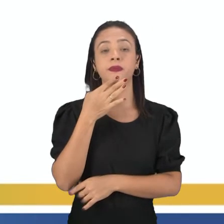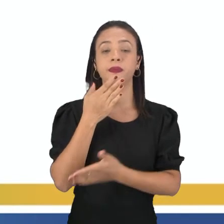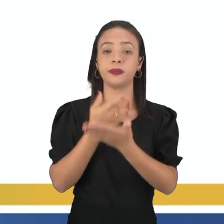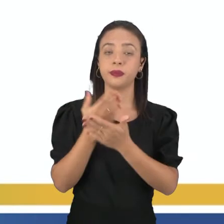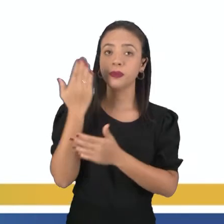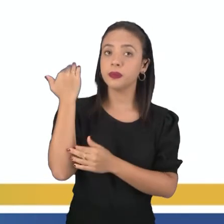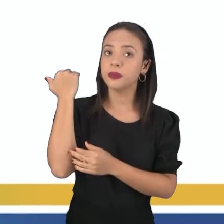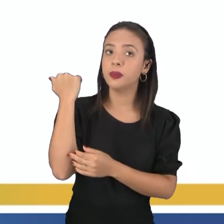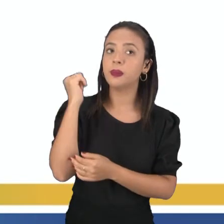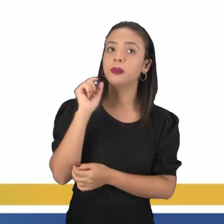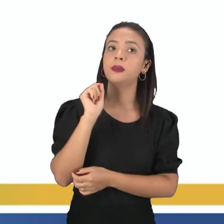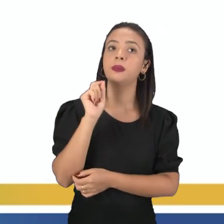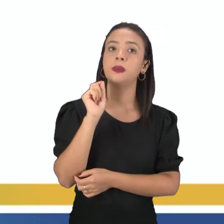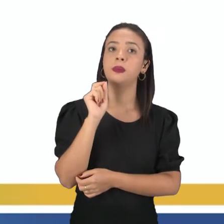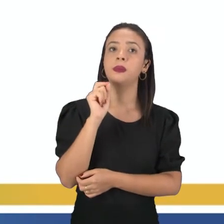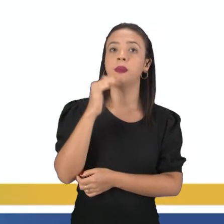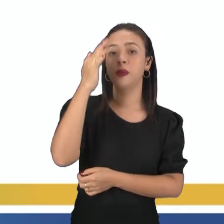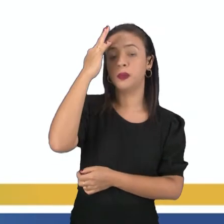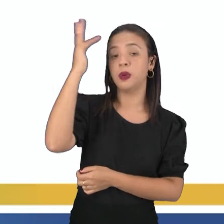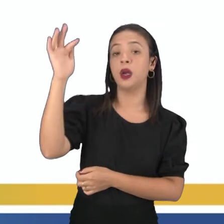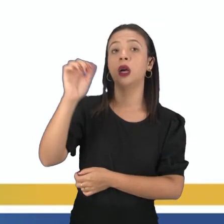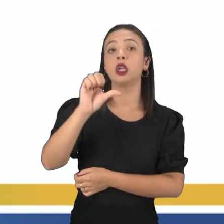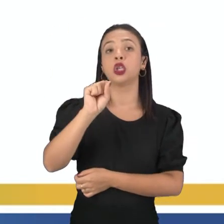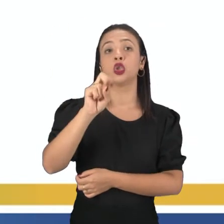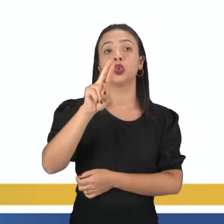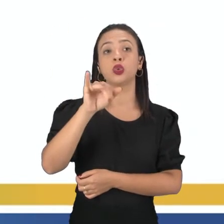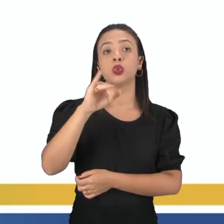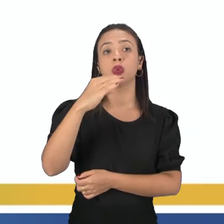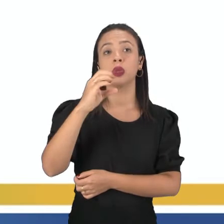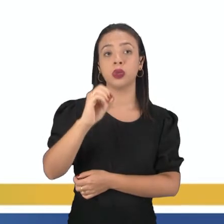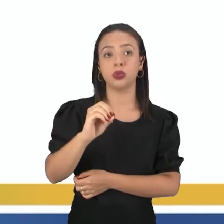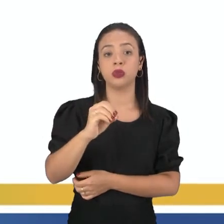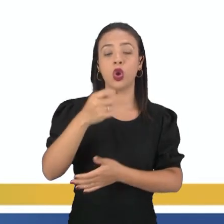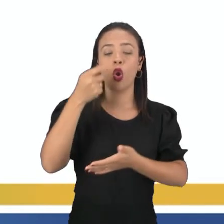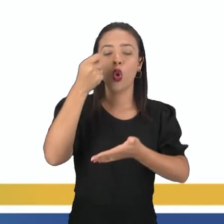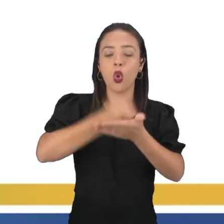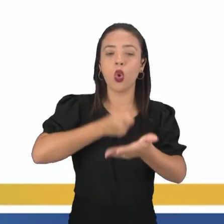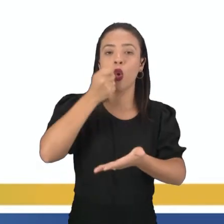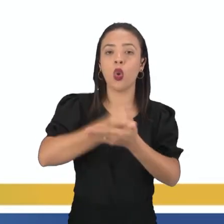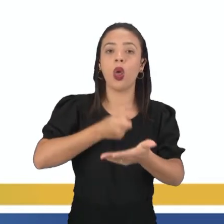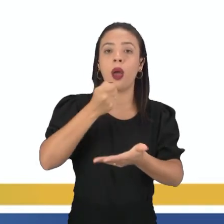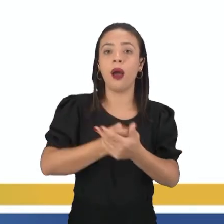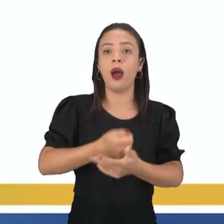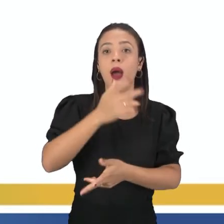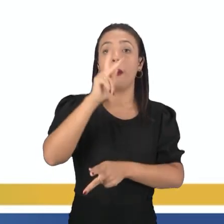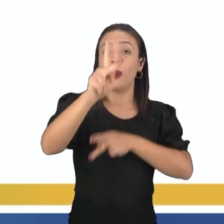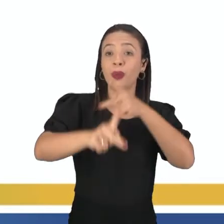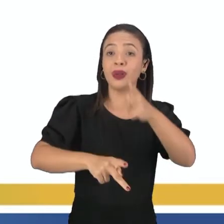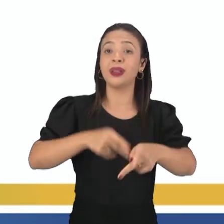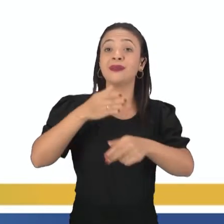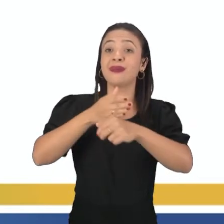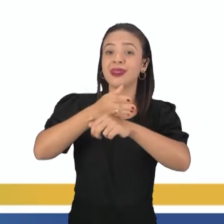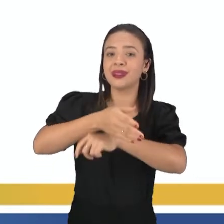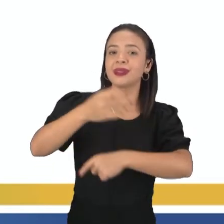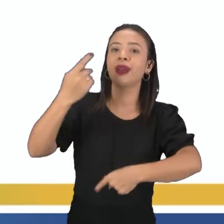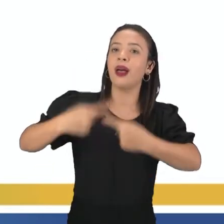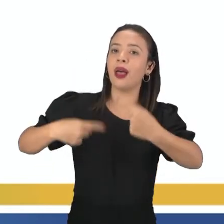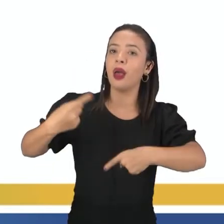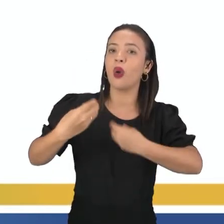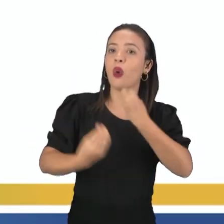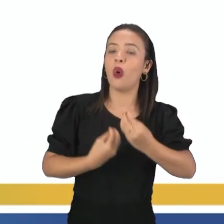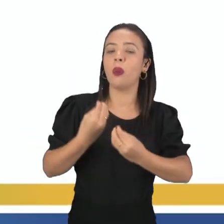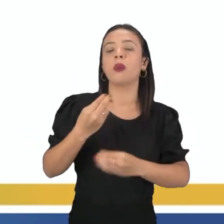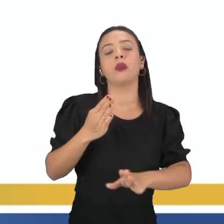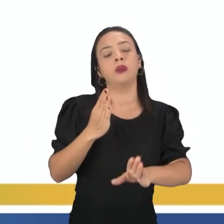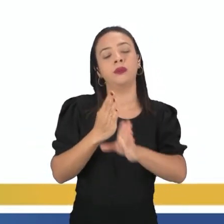aulas passadas, foi um filósofo suíço que lutava pela participação do povo no governo através da eleição.